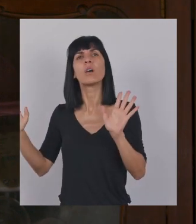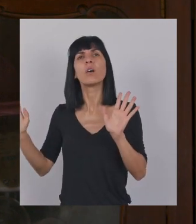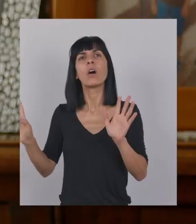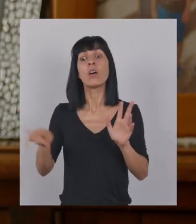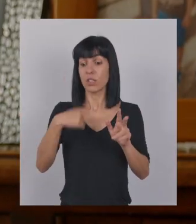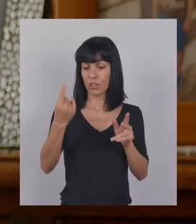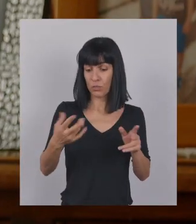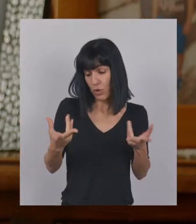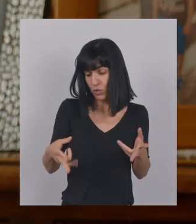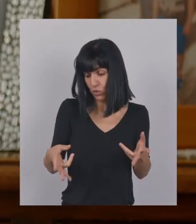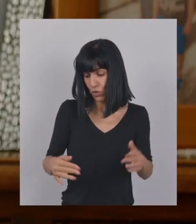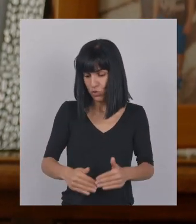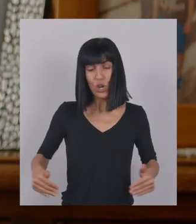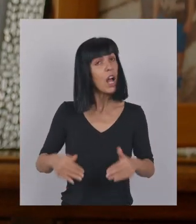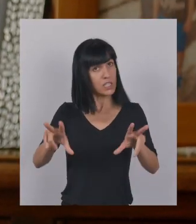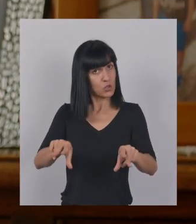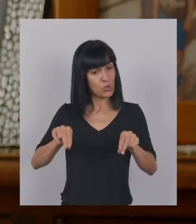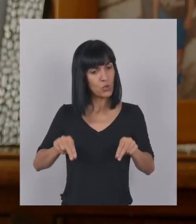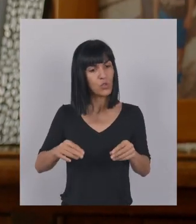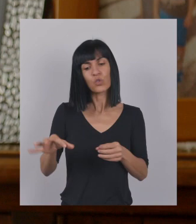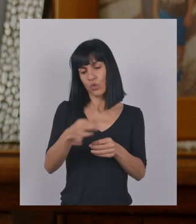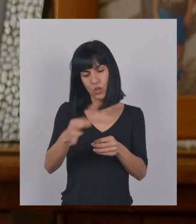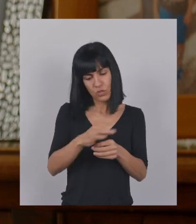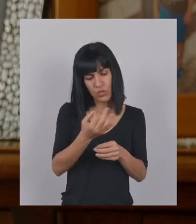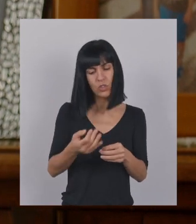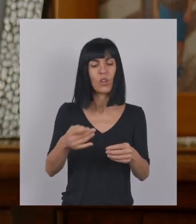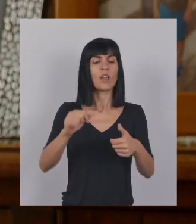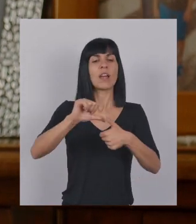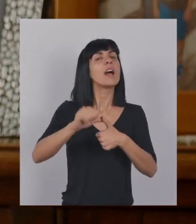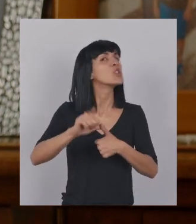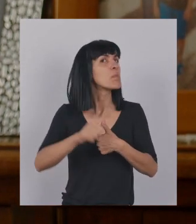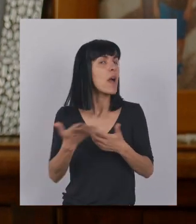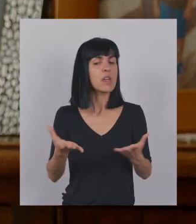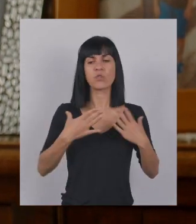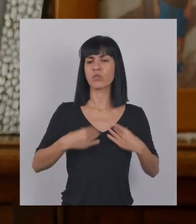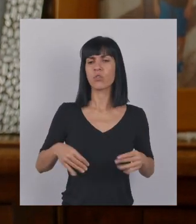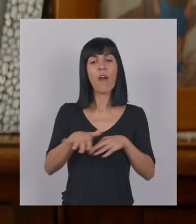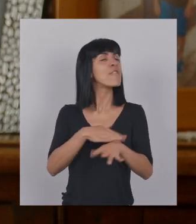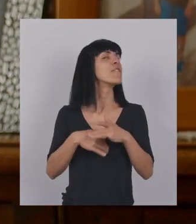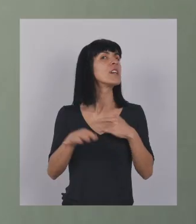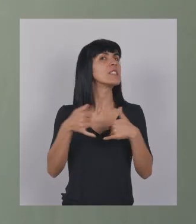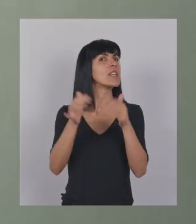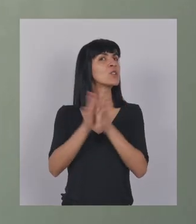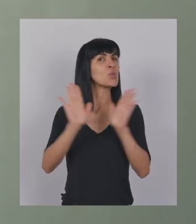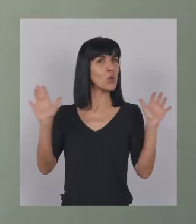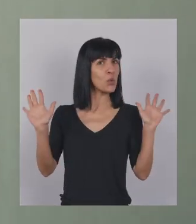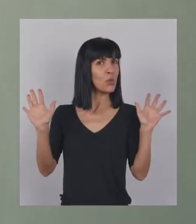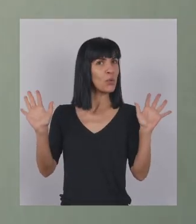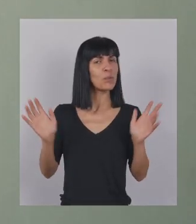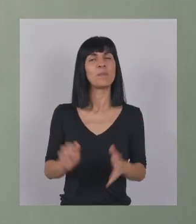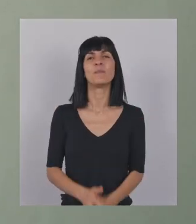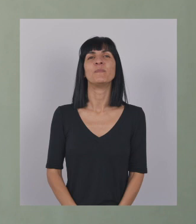e cozi as calça os calções cozy as meias coisas e as camisolas saiu tudo as